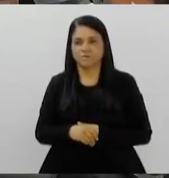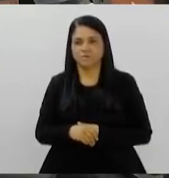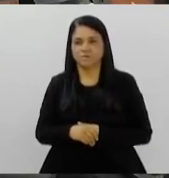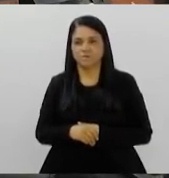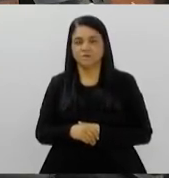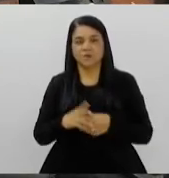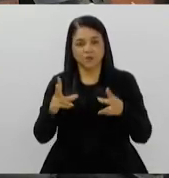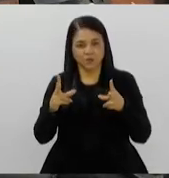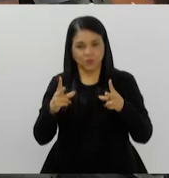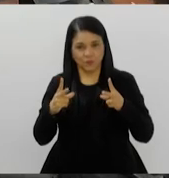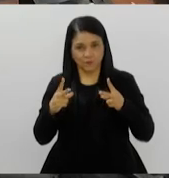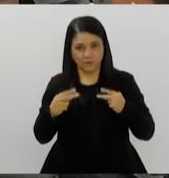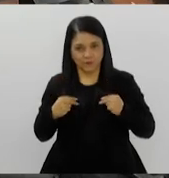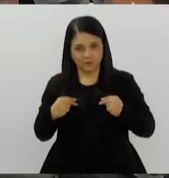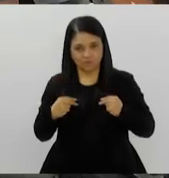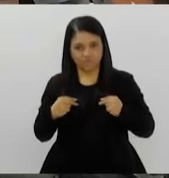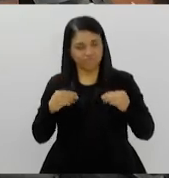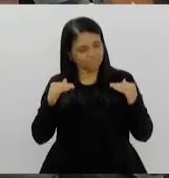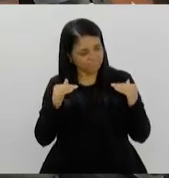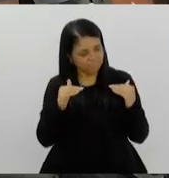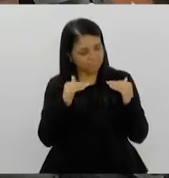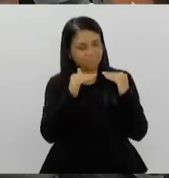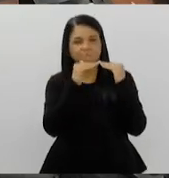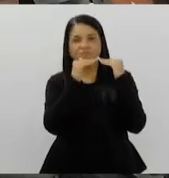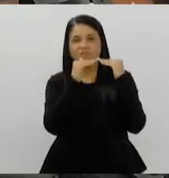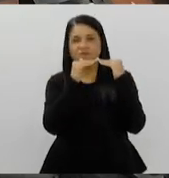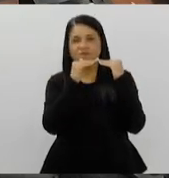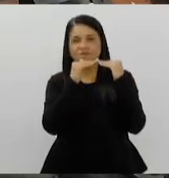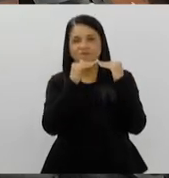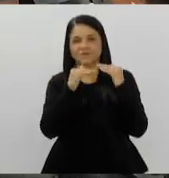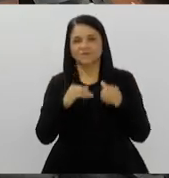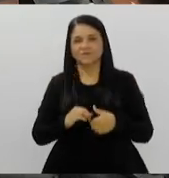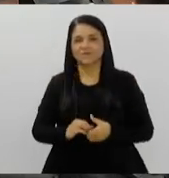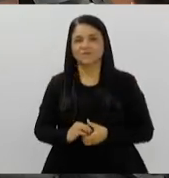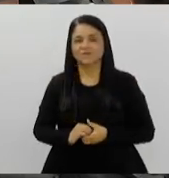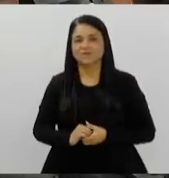No mérito, senhor presidente, favorável.